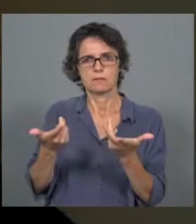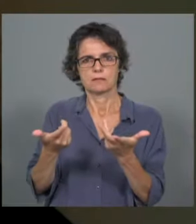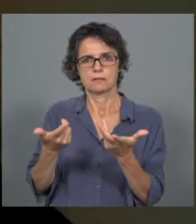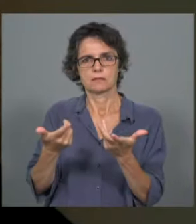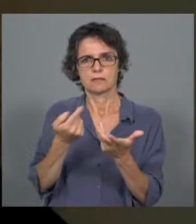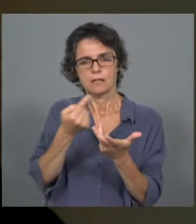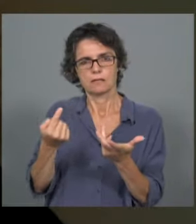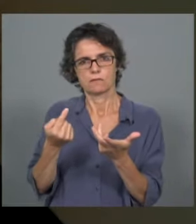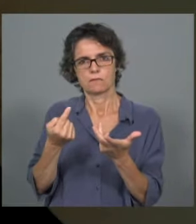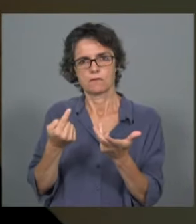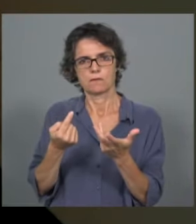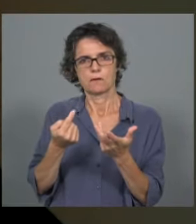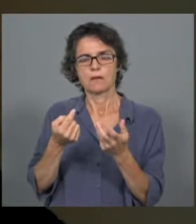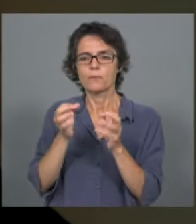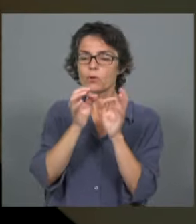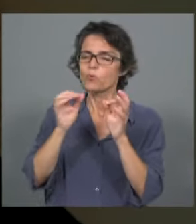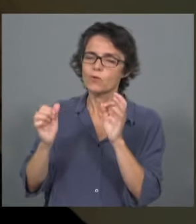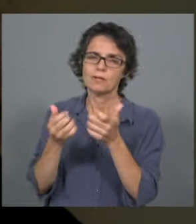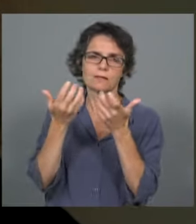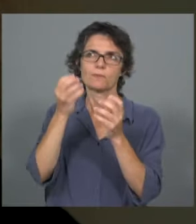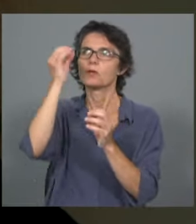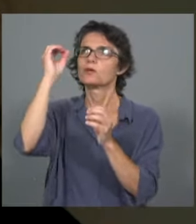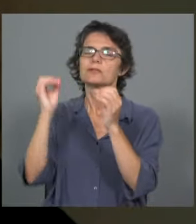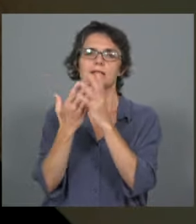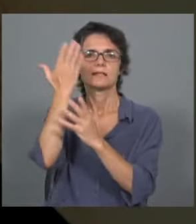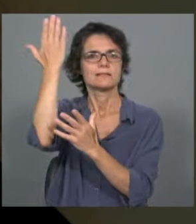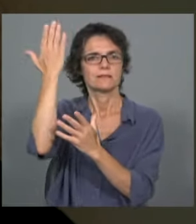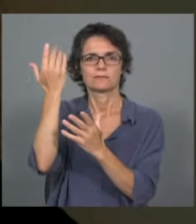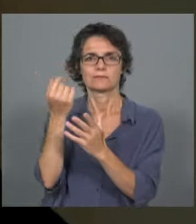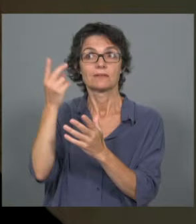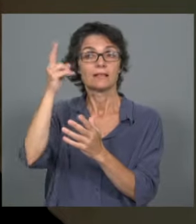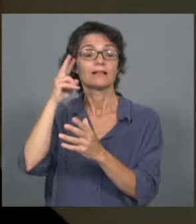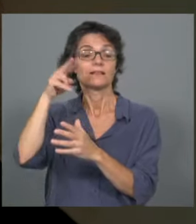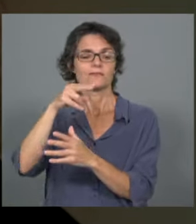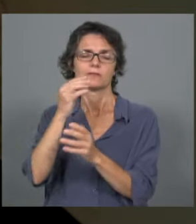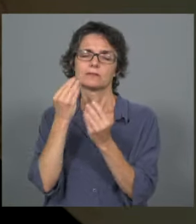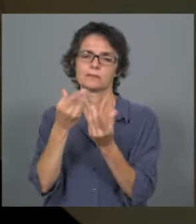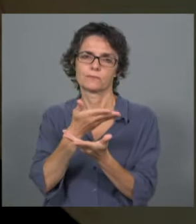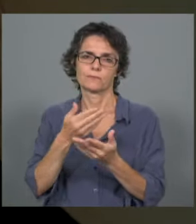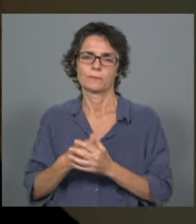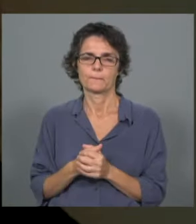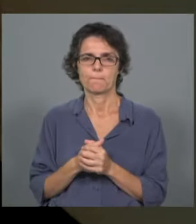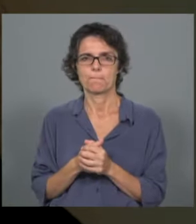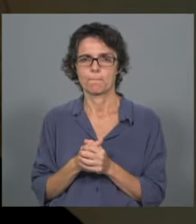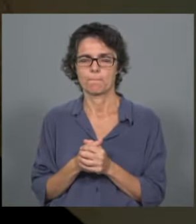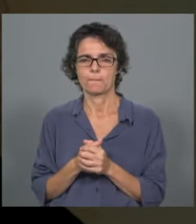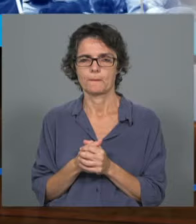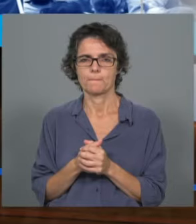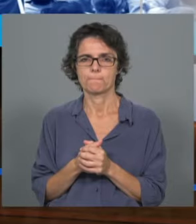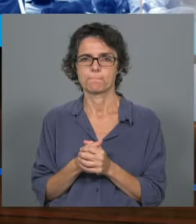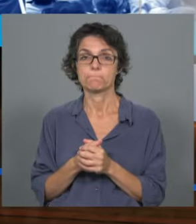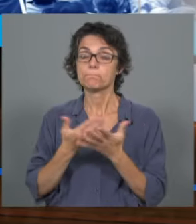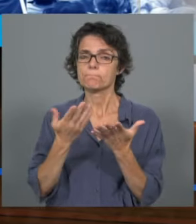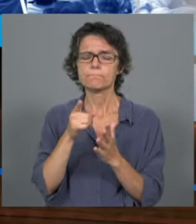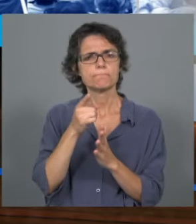para esta criação que aos olhos de Deus é boa, é bom. João Luís Fontes, esta